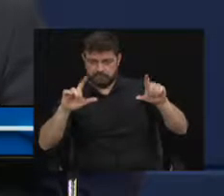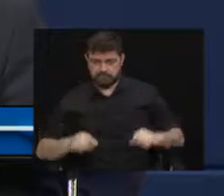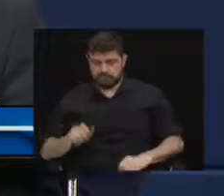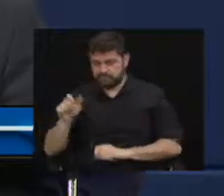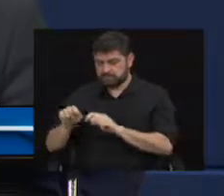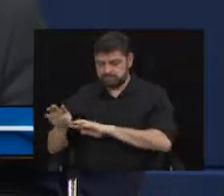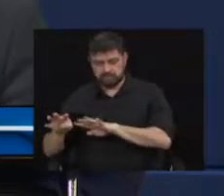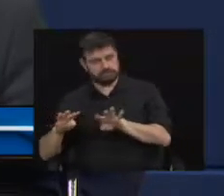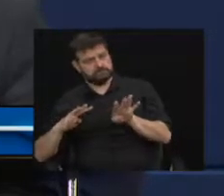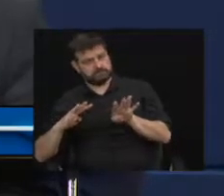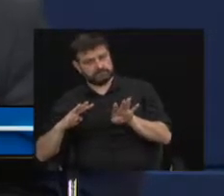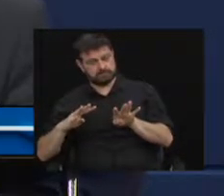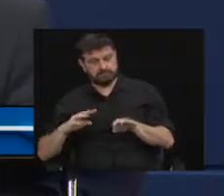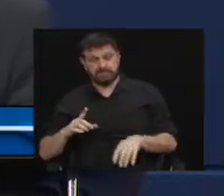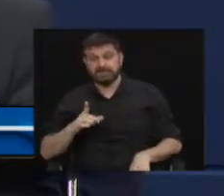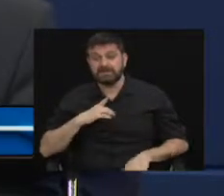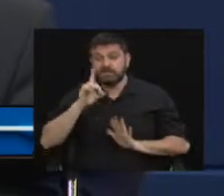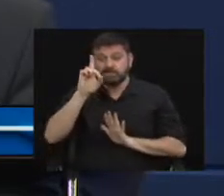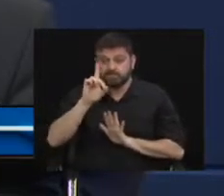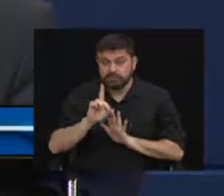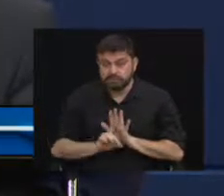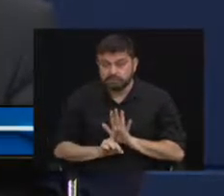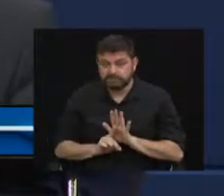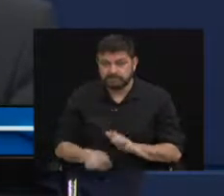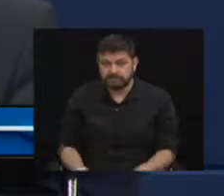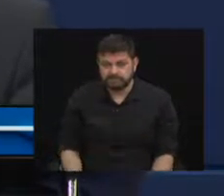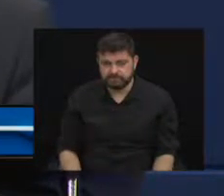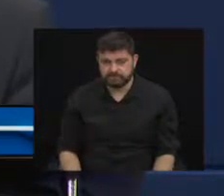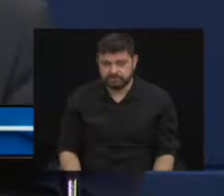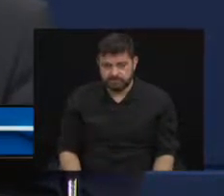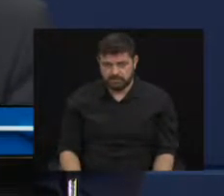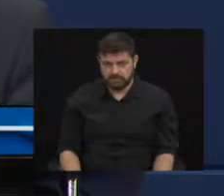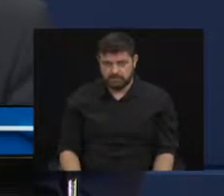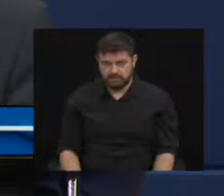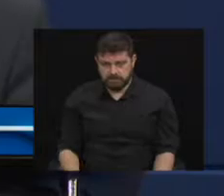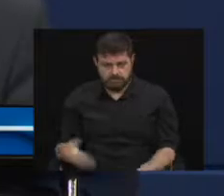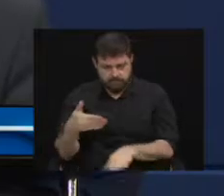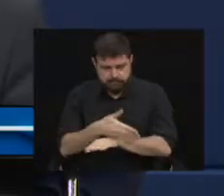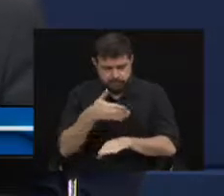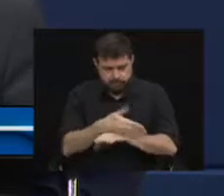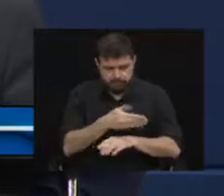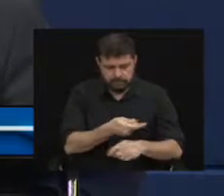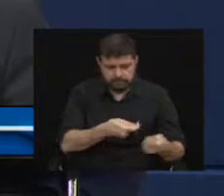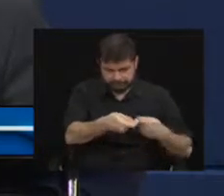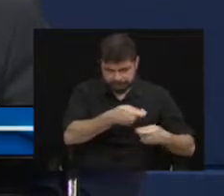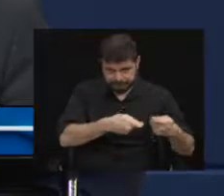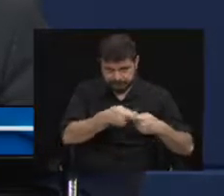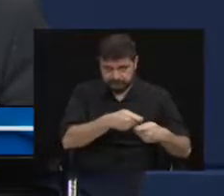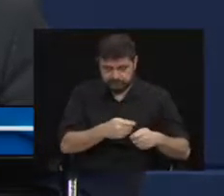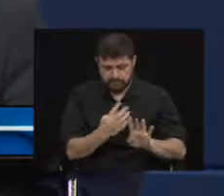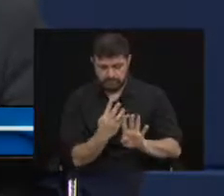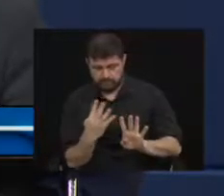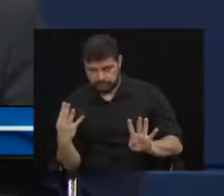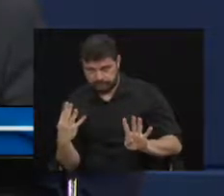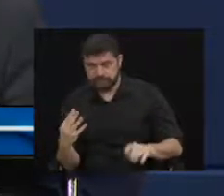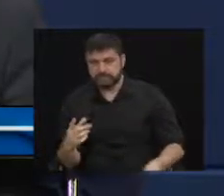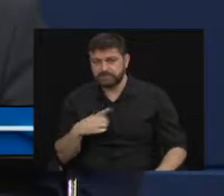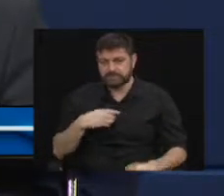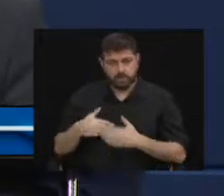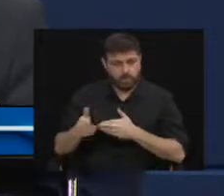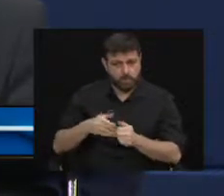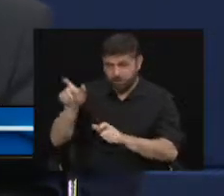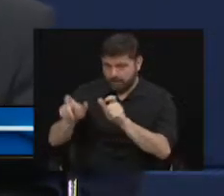mês atrás, daquele cartaz onde obrigava os bancos a não fazerem as vendas casadas, né? E nós estamos